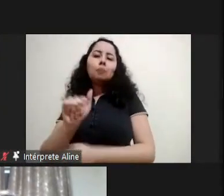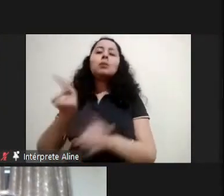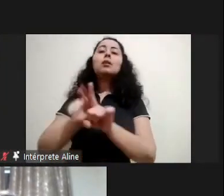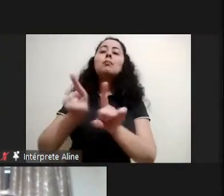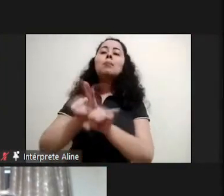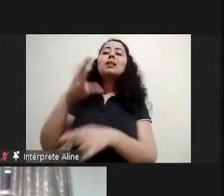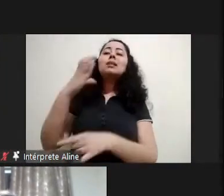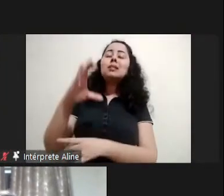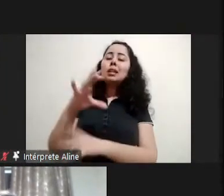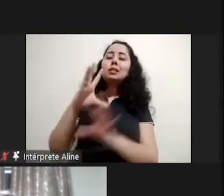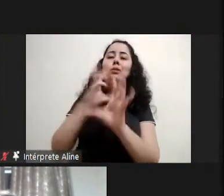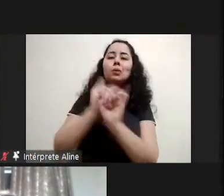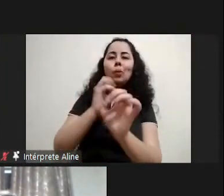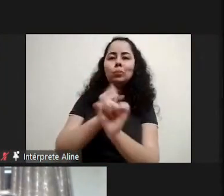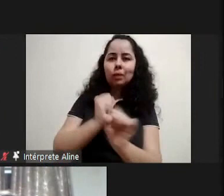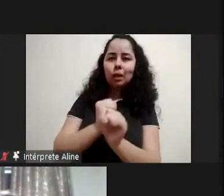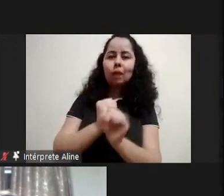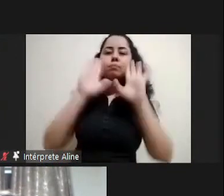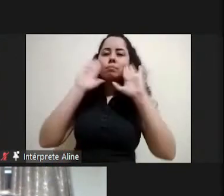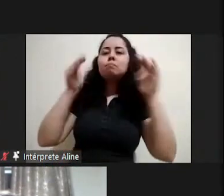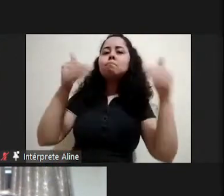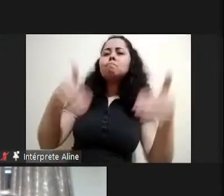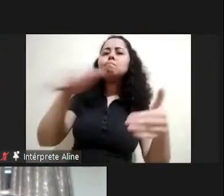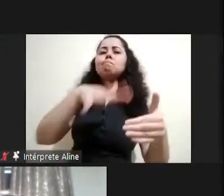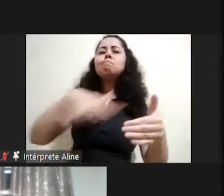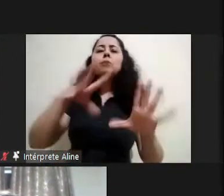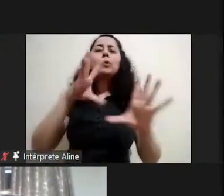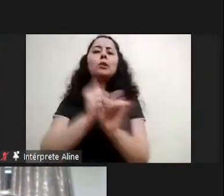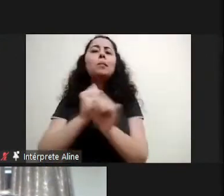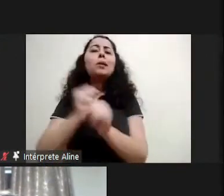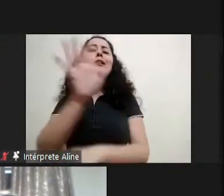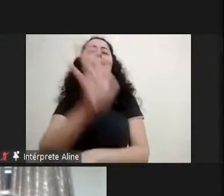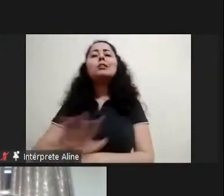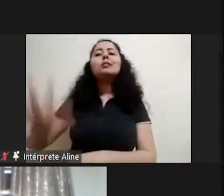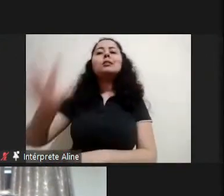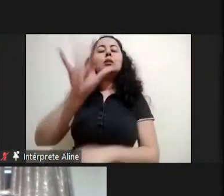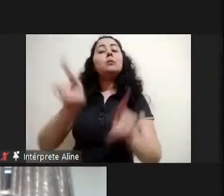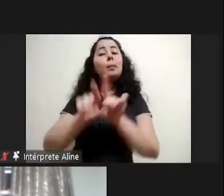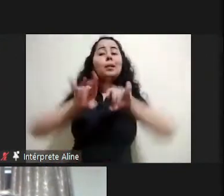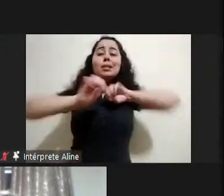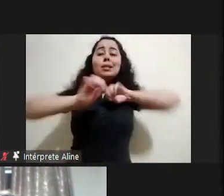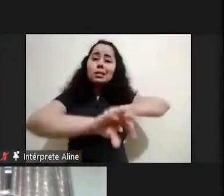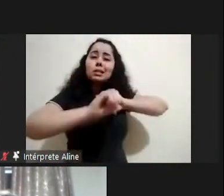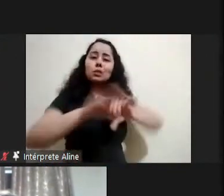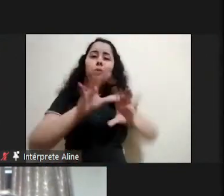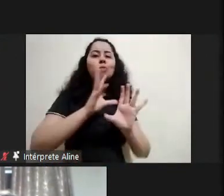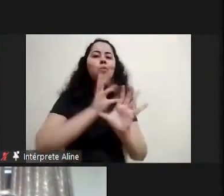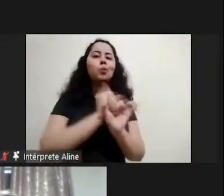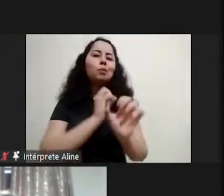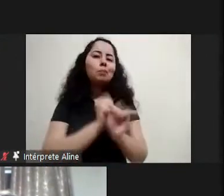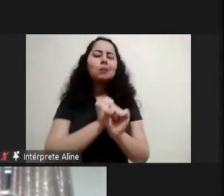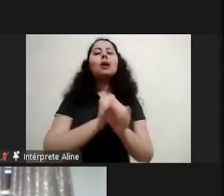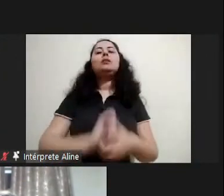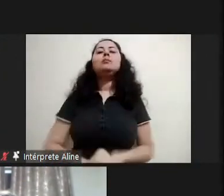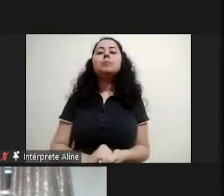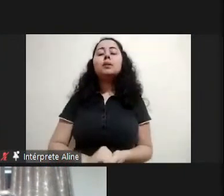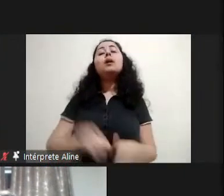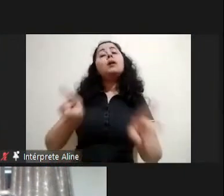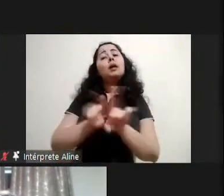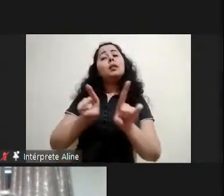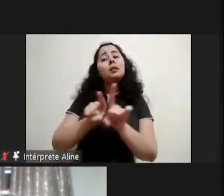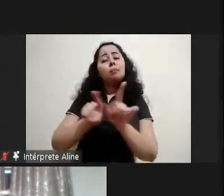em Auditoria, Contabilidade Geral e Ensino da Contabilidade. Era pesquisador das seguintes